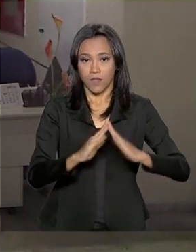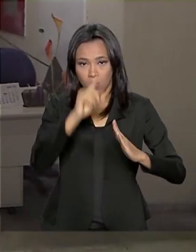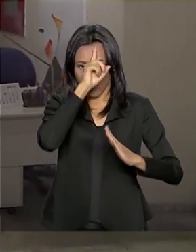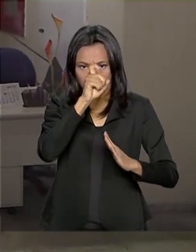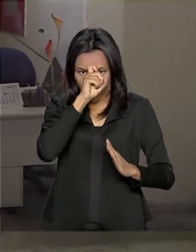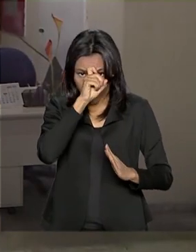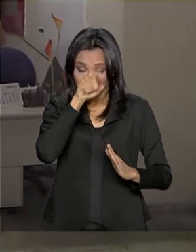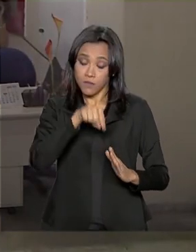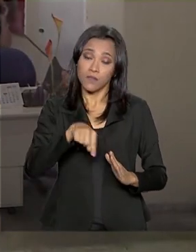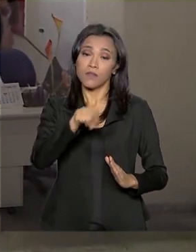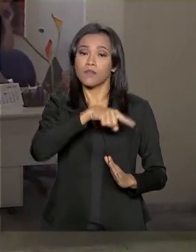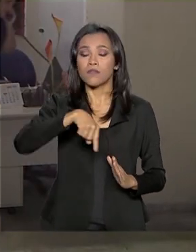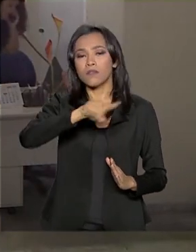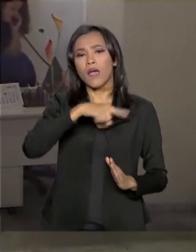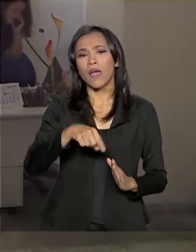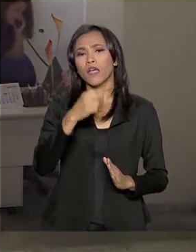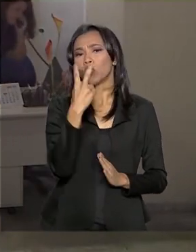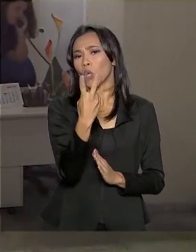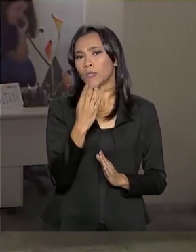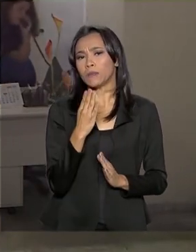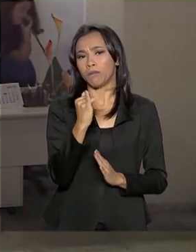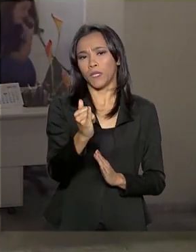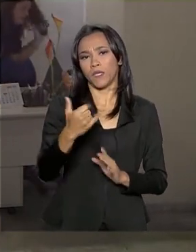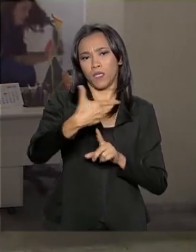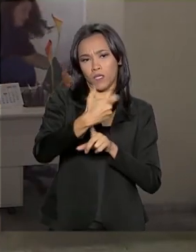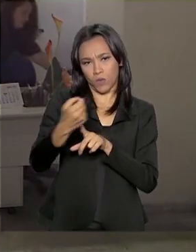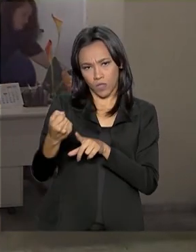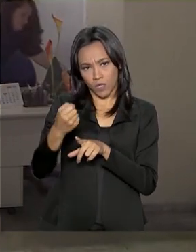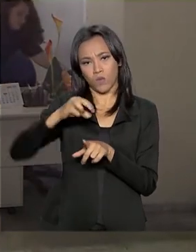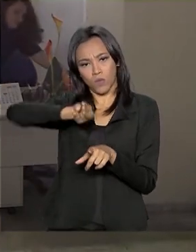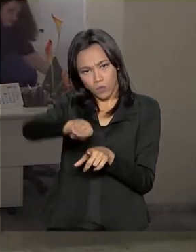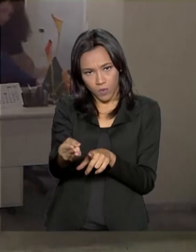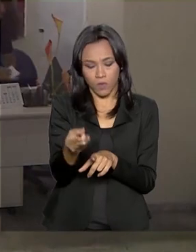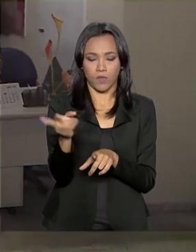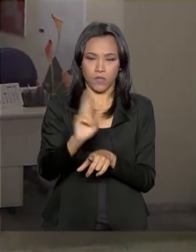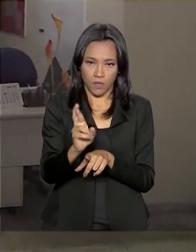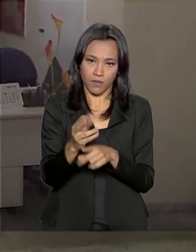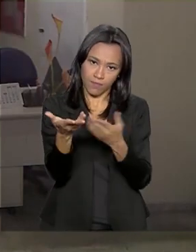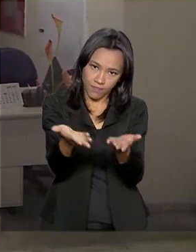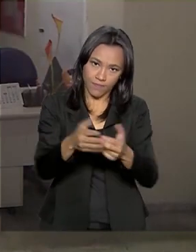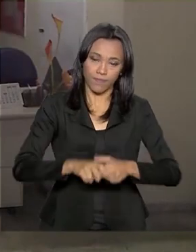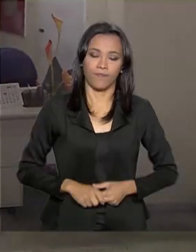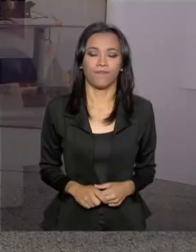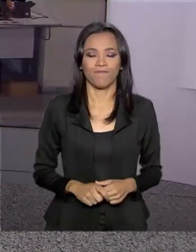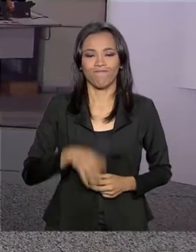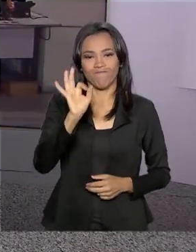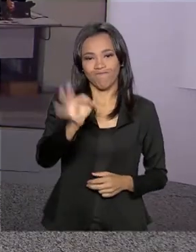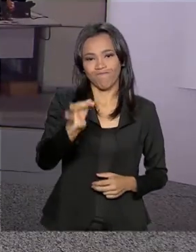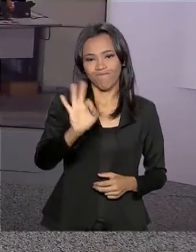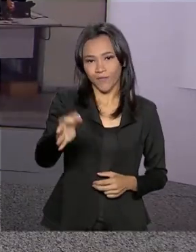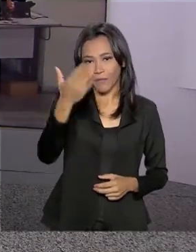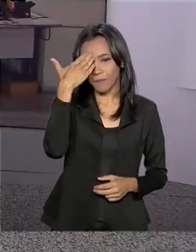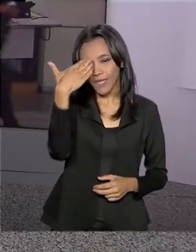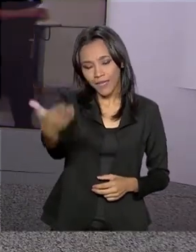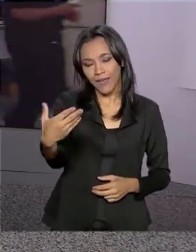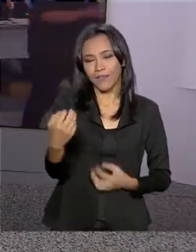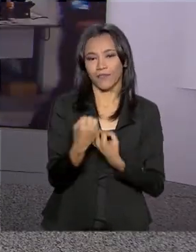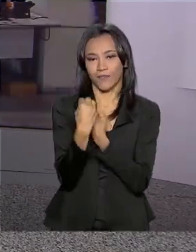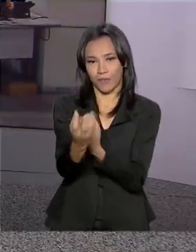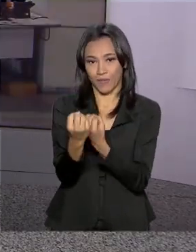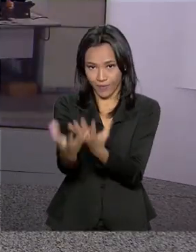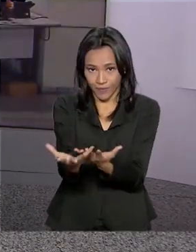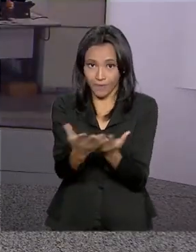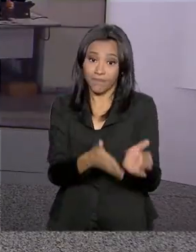o governo federal é de 2 milhões e 200 milhões de reais carla tá certo muito obrigado então pelas suas informações